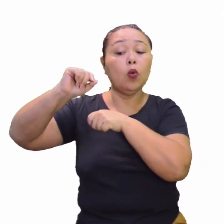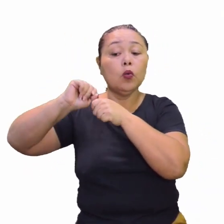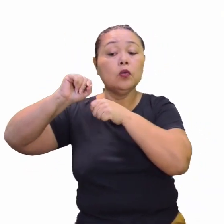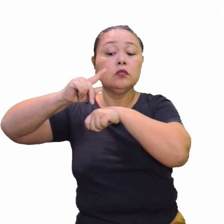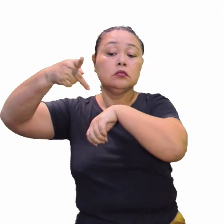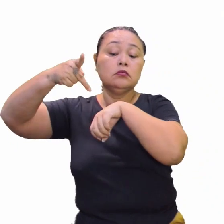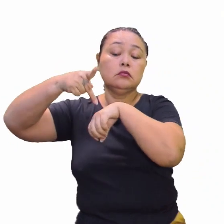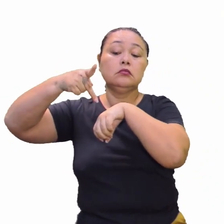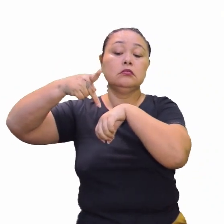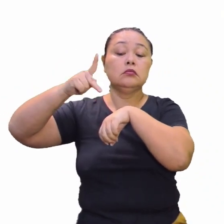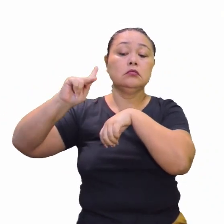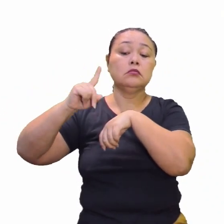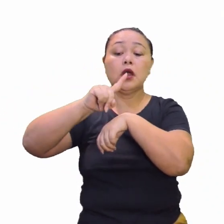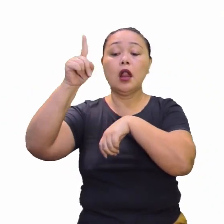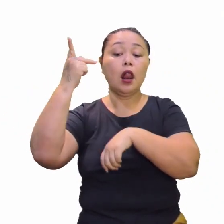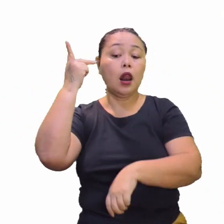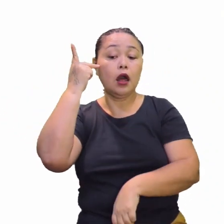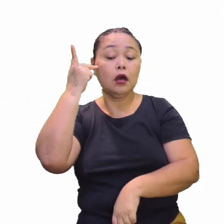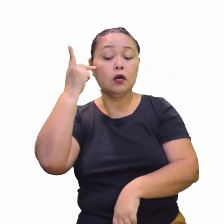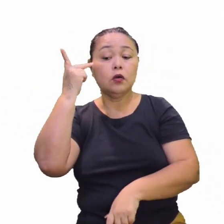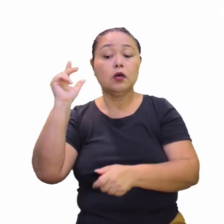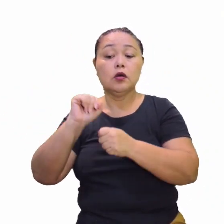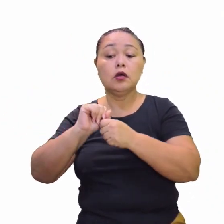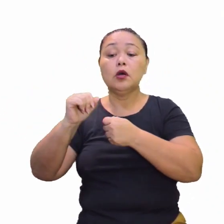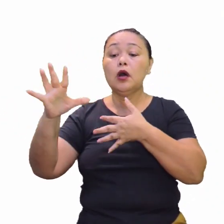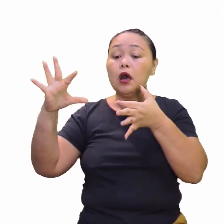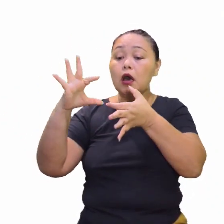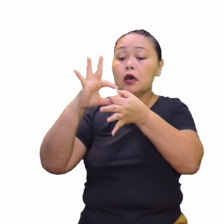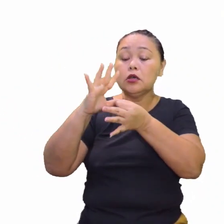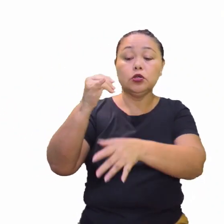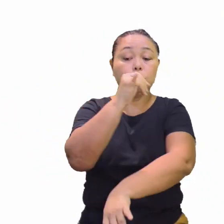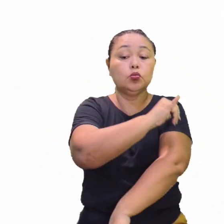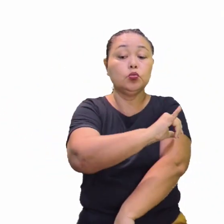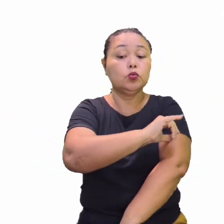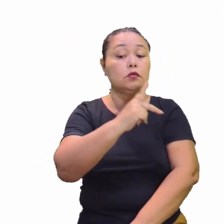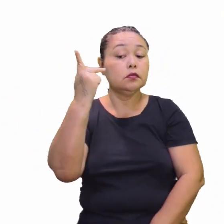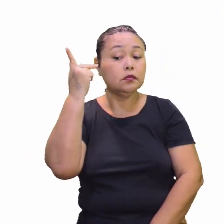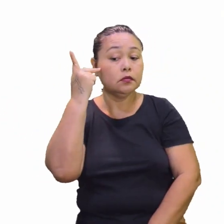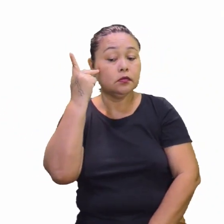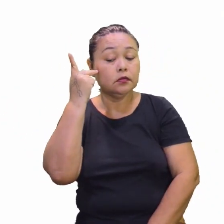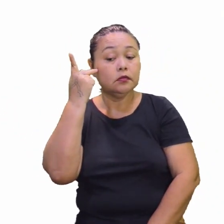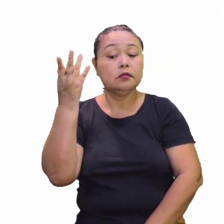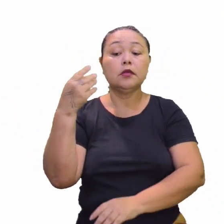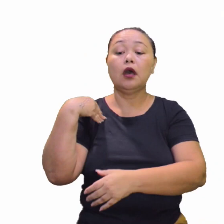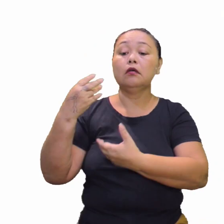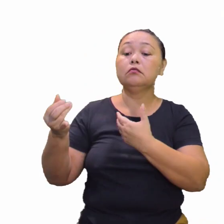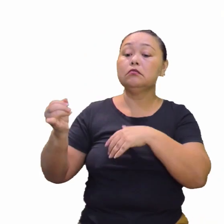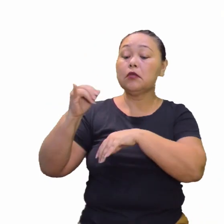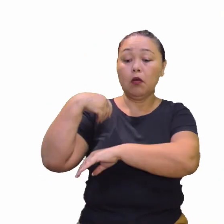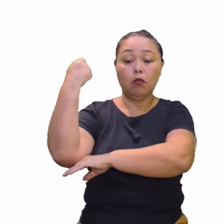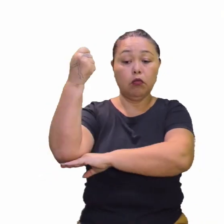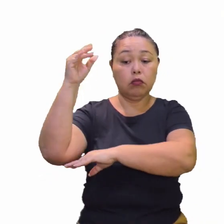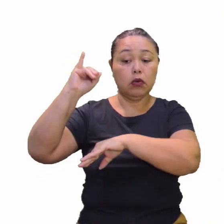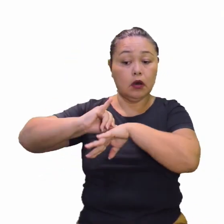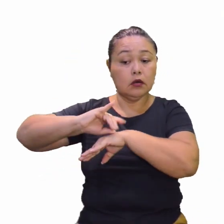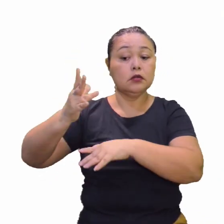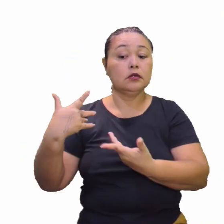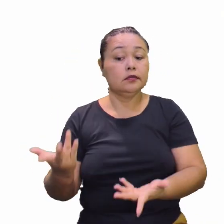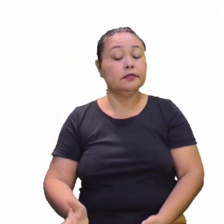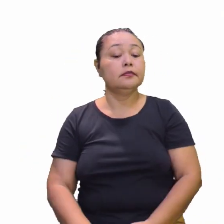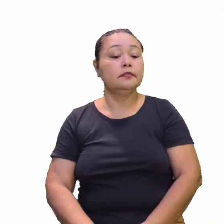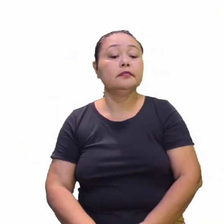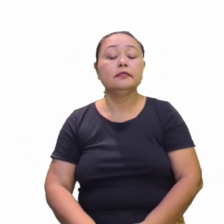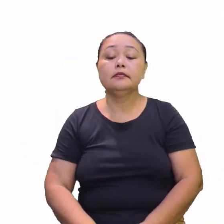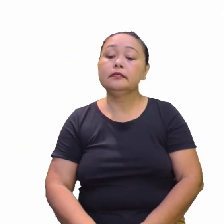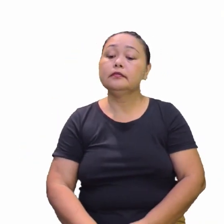conferências internacionais lá em São Paulo, no eixo Rio-São Paulo, por exemplo, em Porto Alegre. Exato, professor Jorge, muito